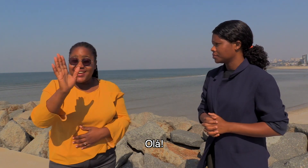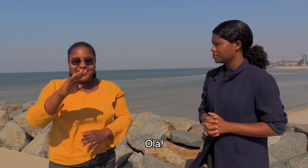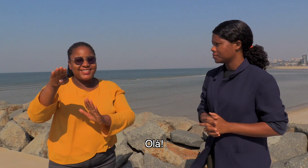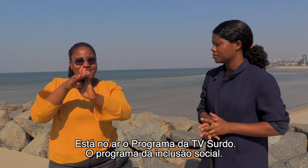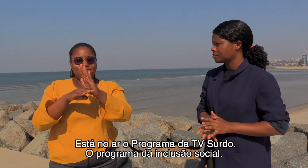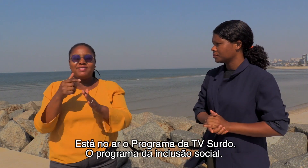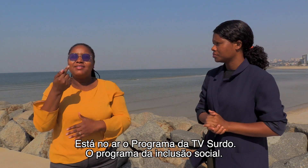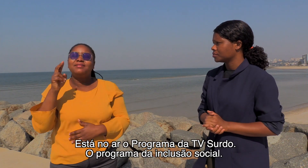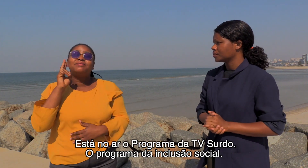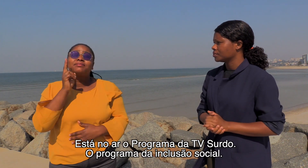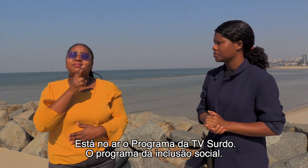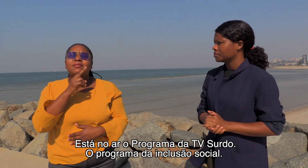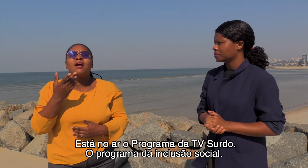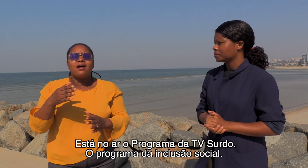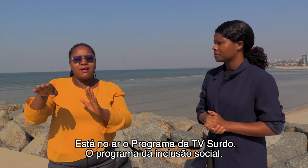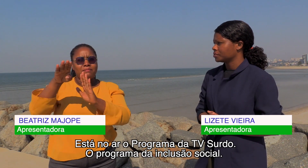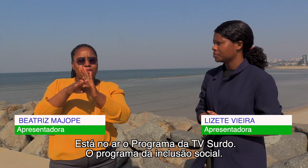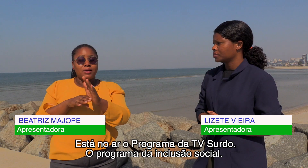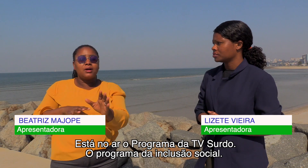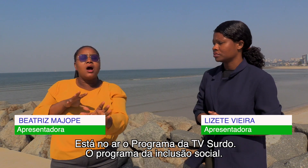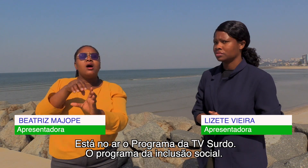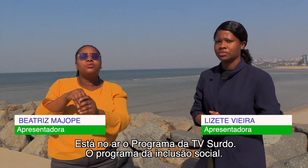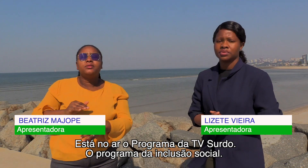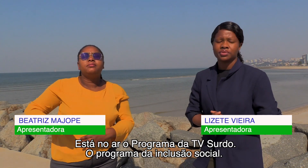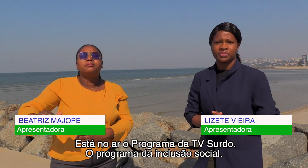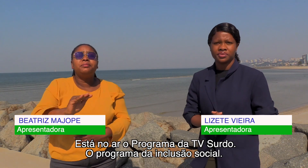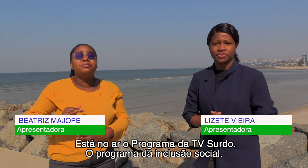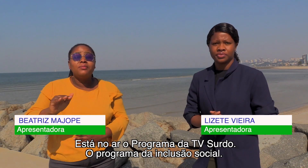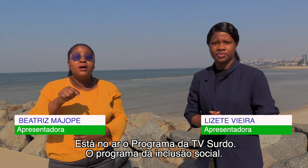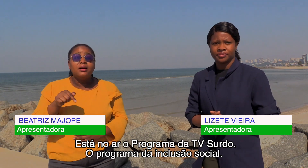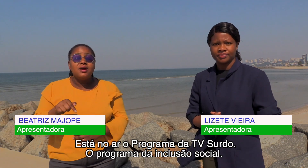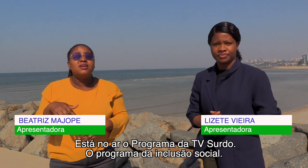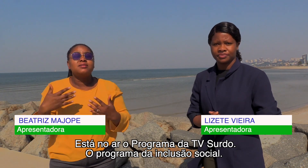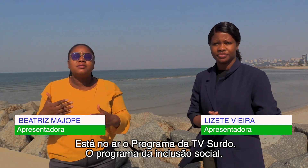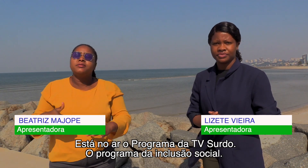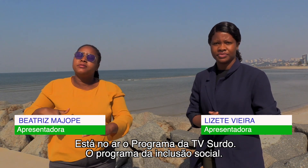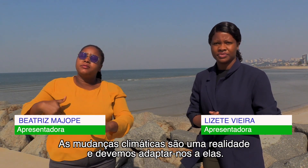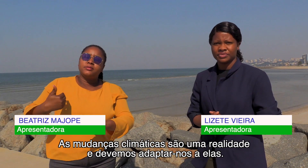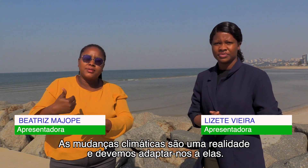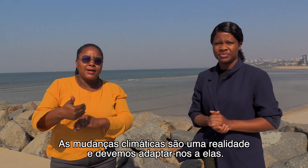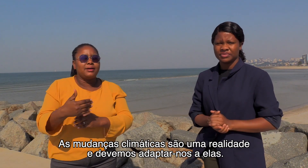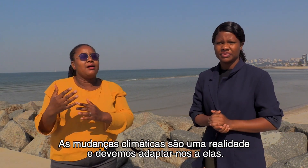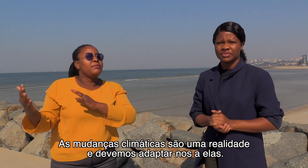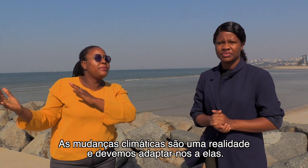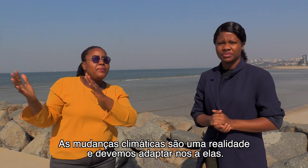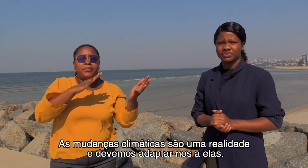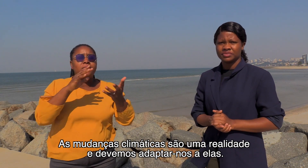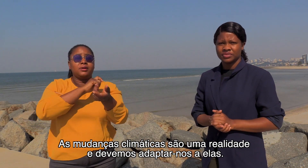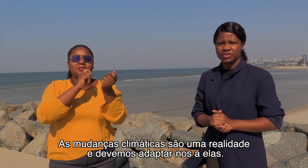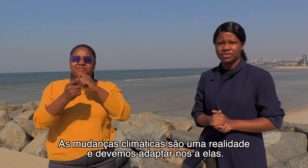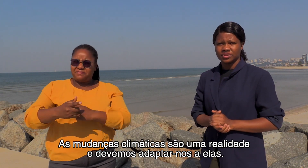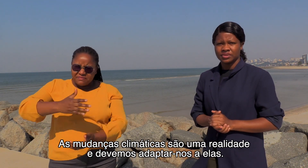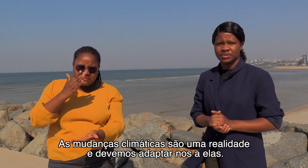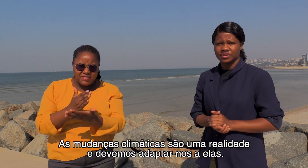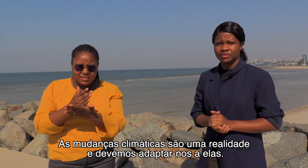Olá, está no ar o programa da TV Surdo, o programa da inclusão social. As mudanças climáticas